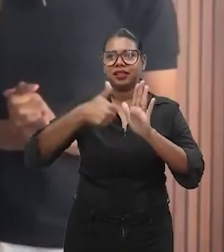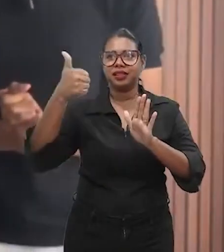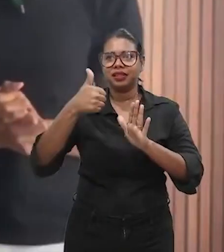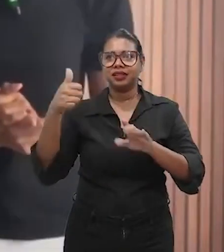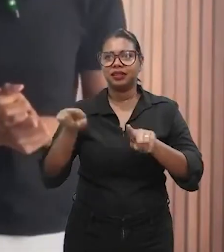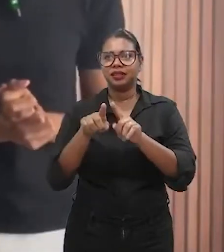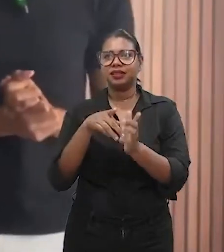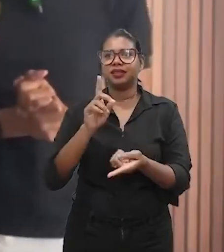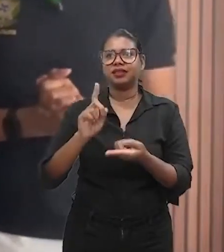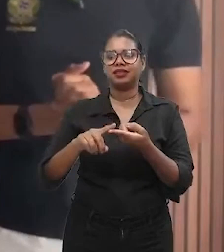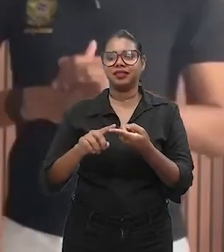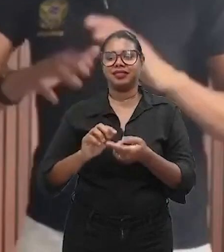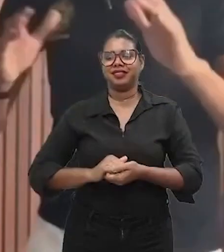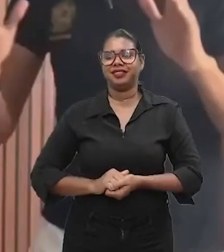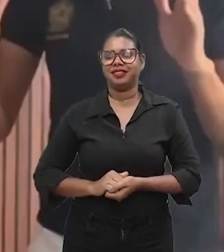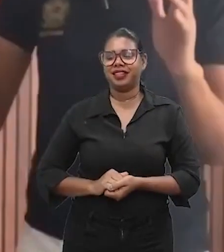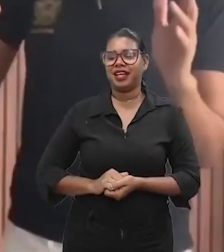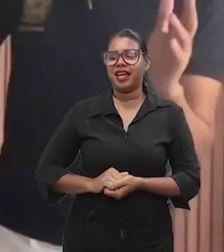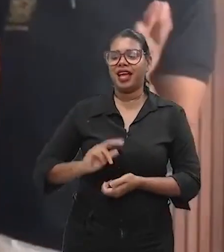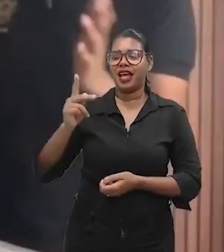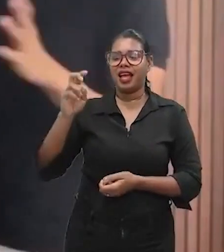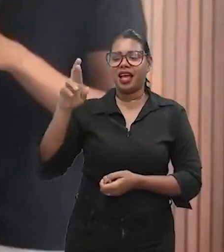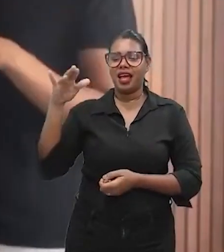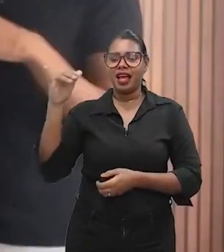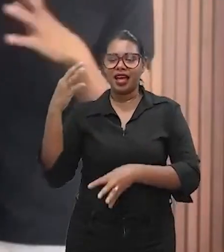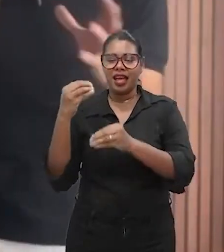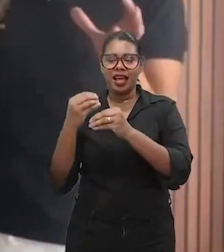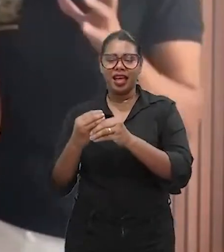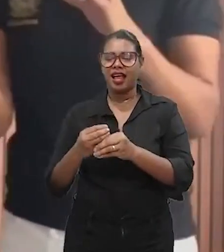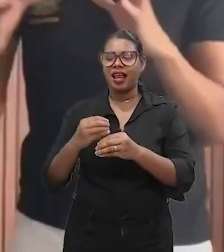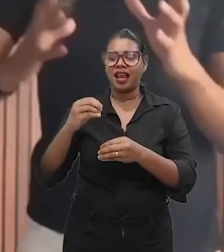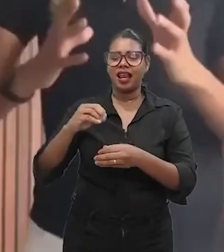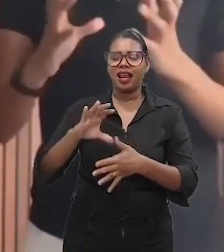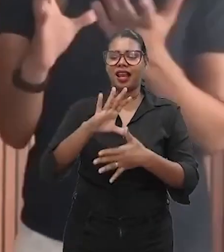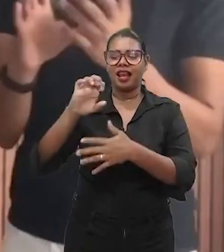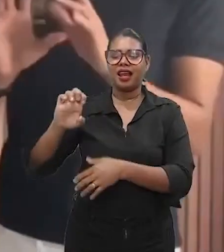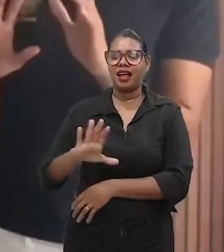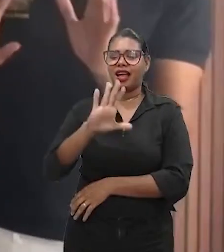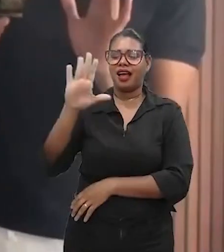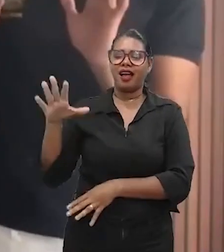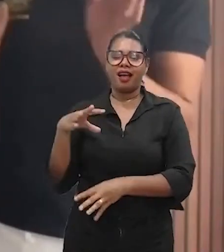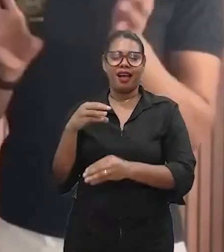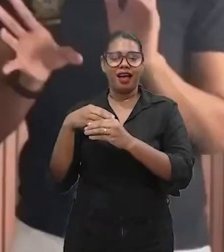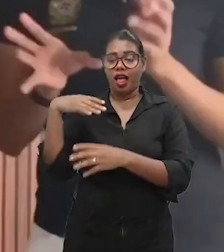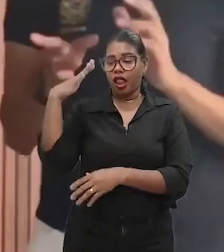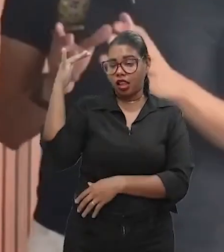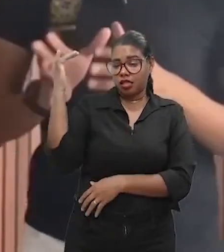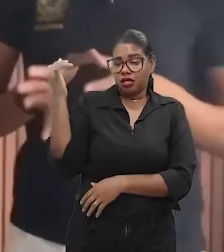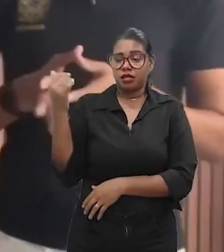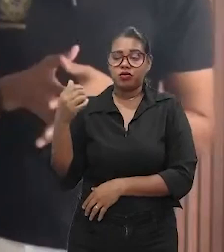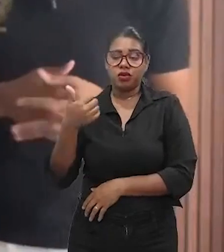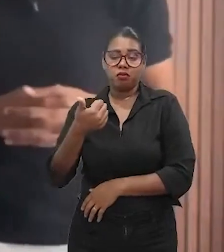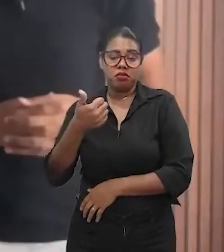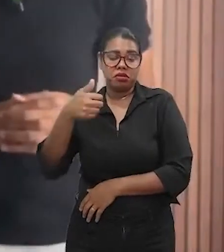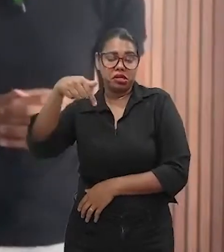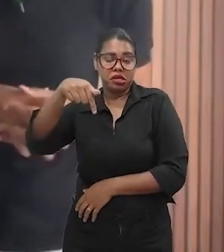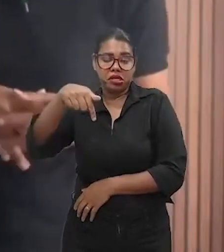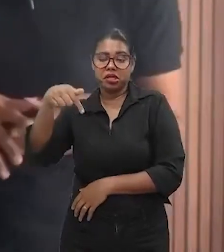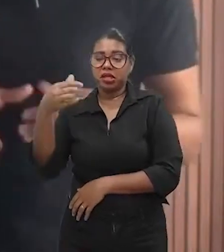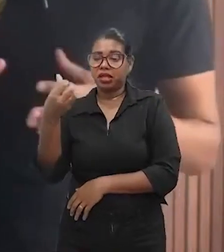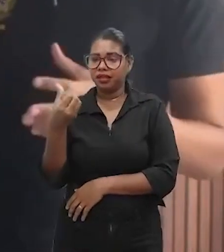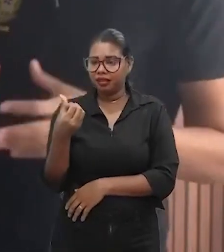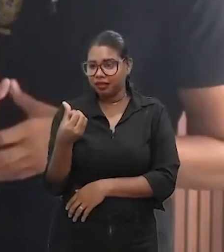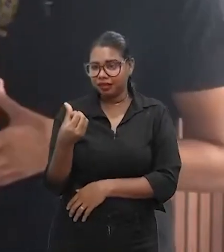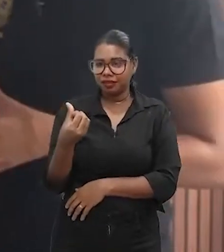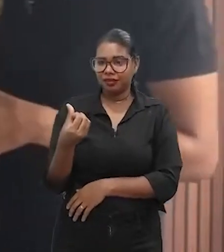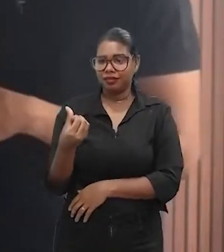da República das Américas. Aí os norte-americanos, os estadunidenses se acham, não, porque em 1776 nós